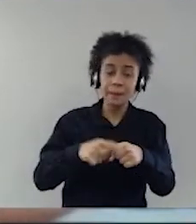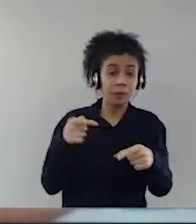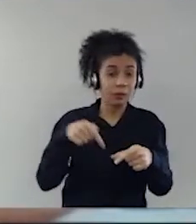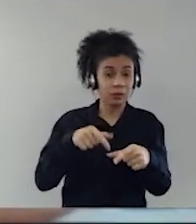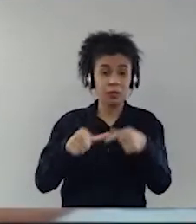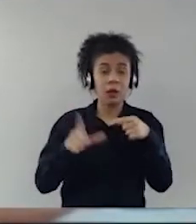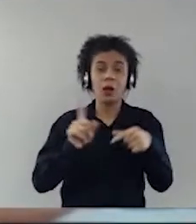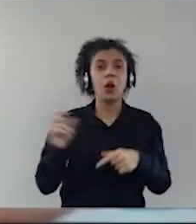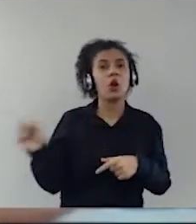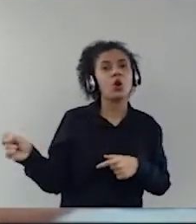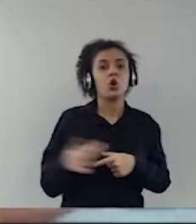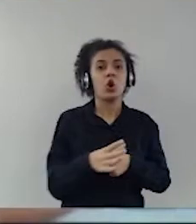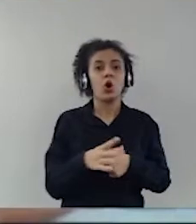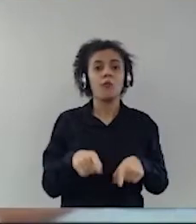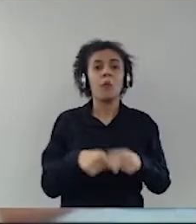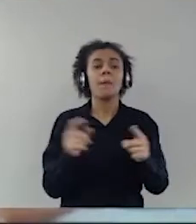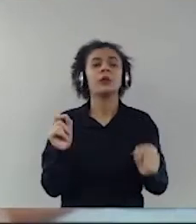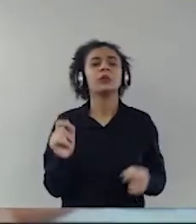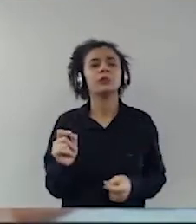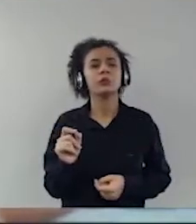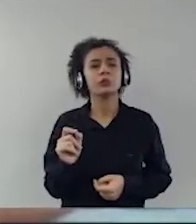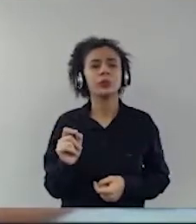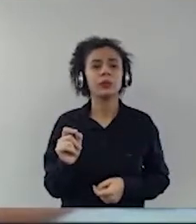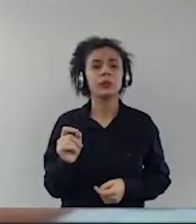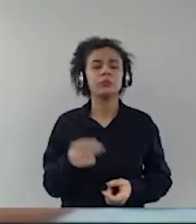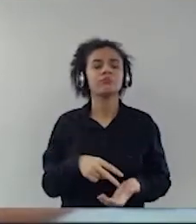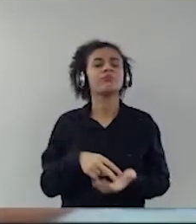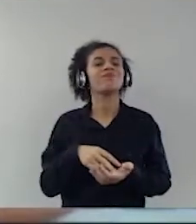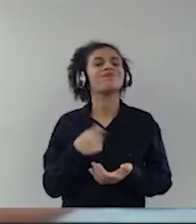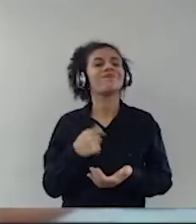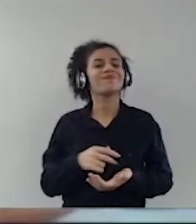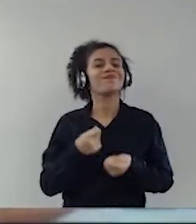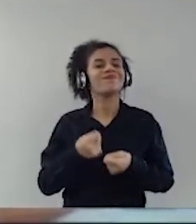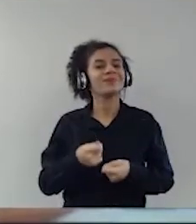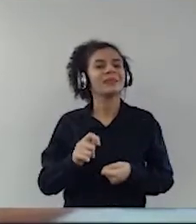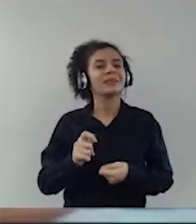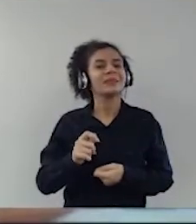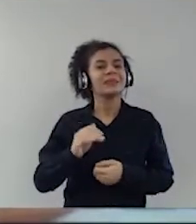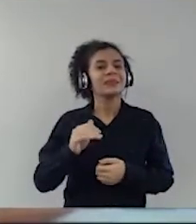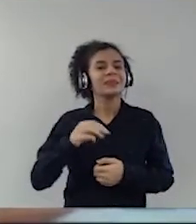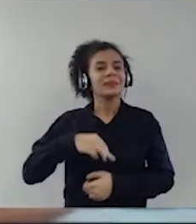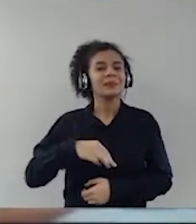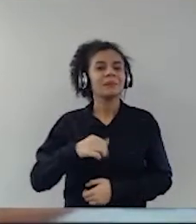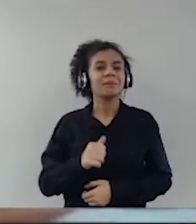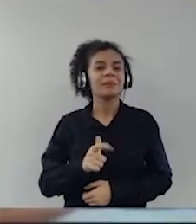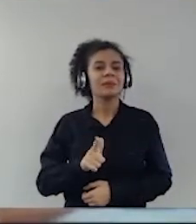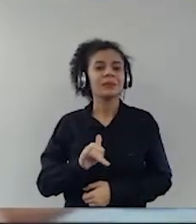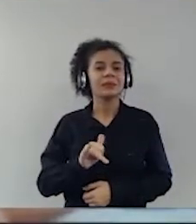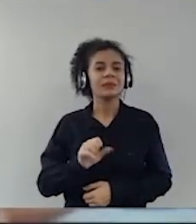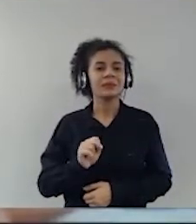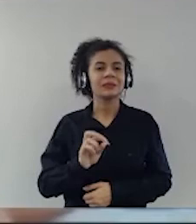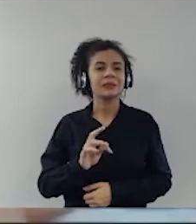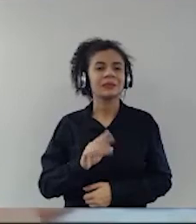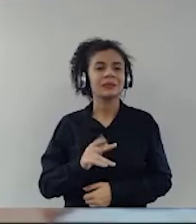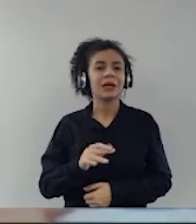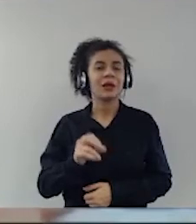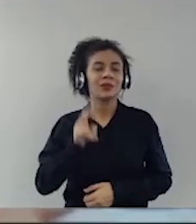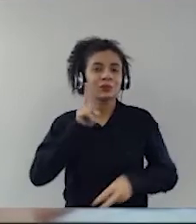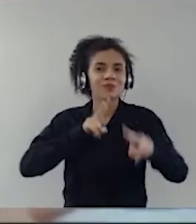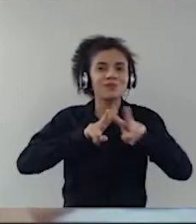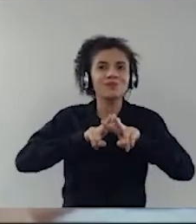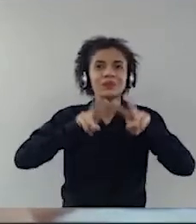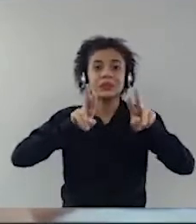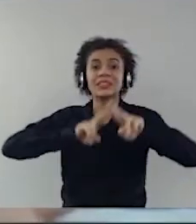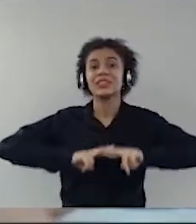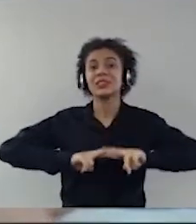demanda nova, mas ele vai exigir tanto que o magistrado tenha outro olhar, ele vai ter que ter outro olhar e vai ter que